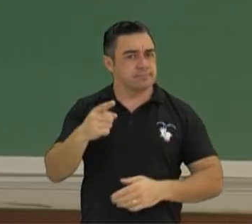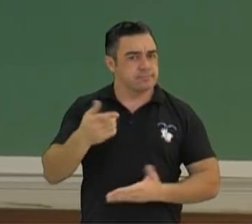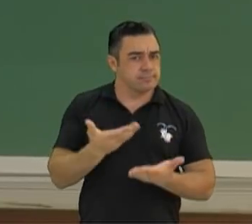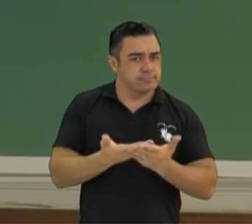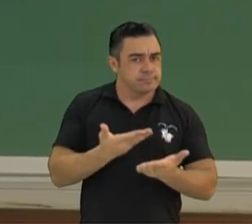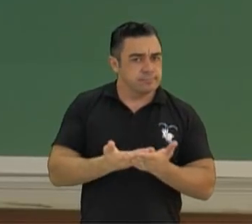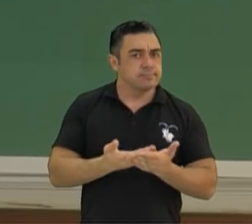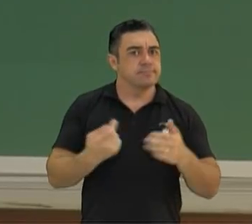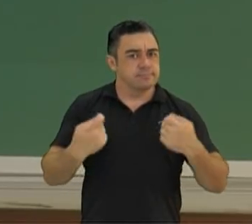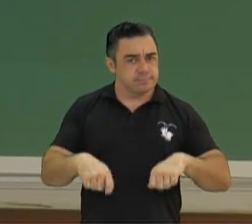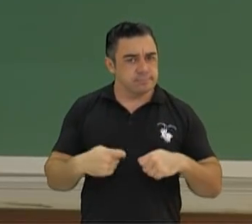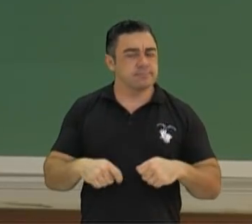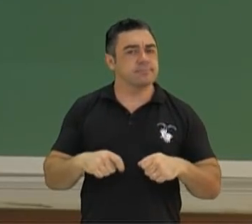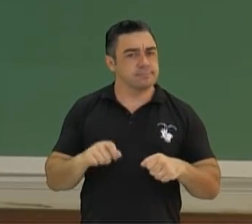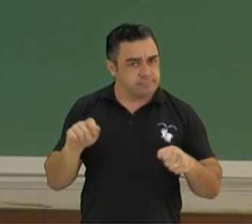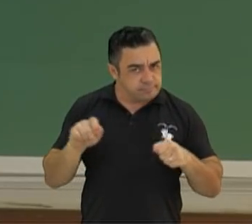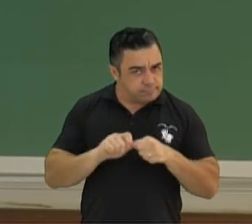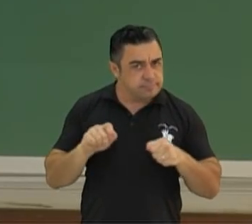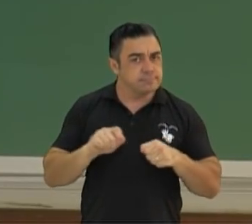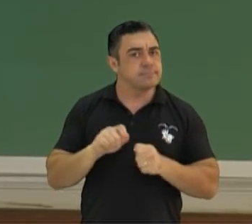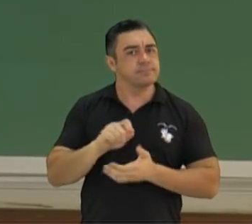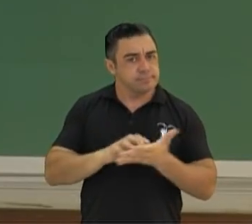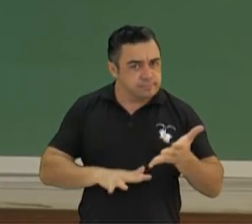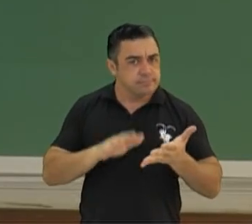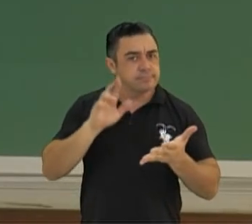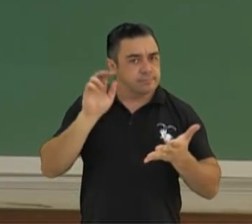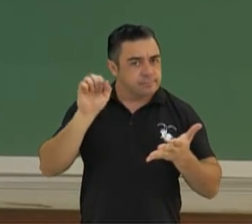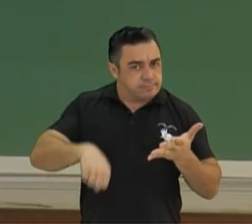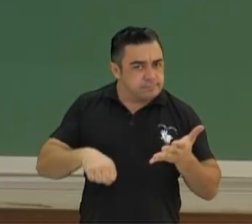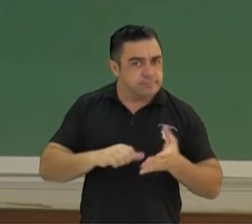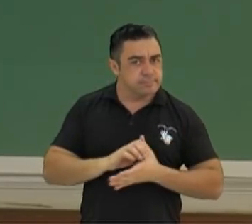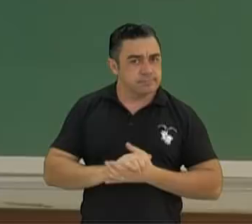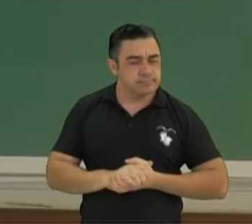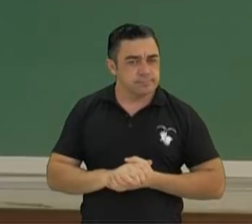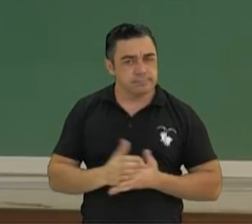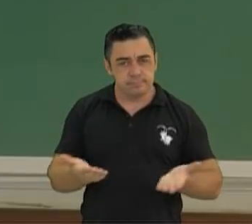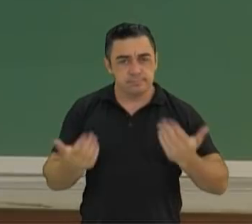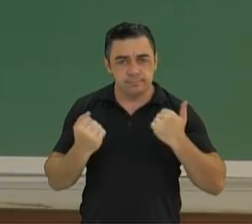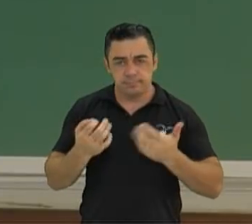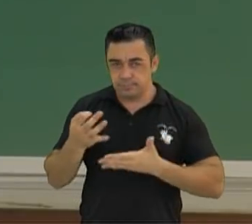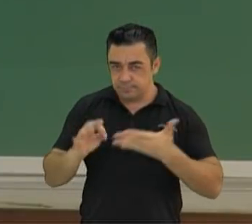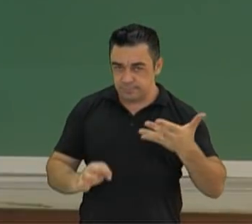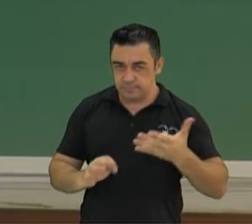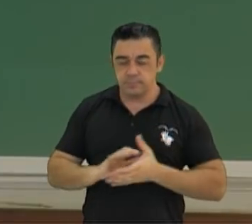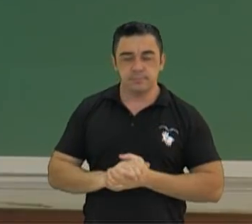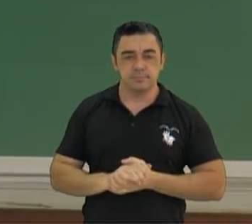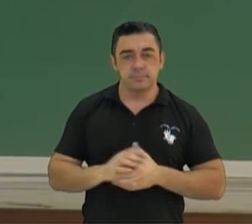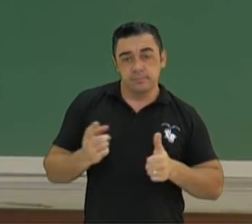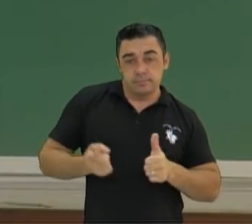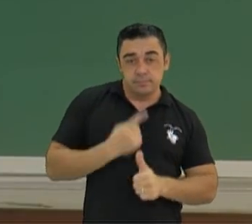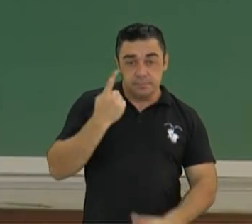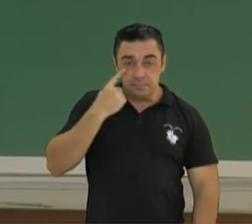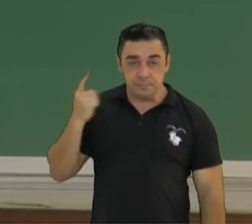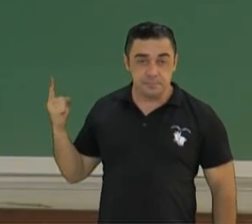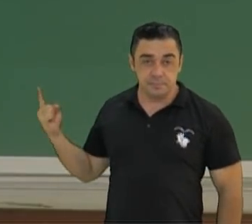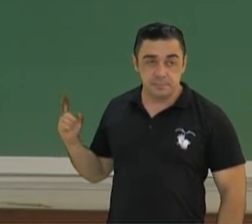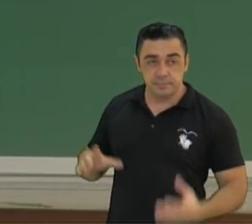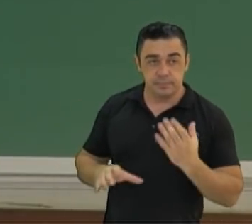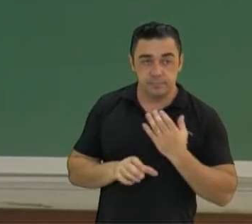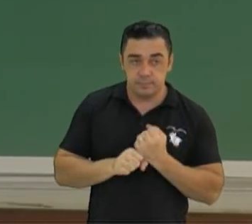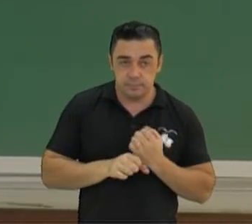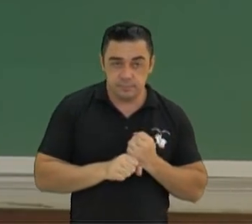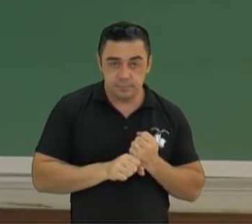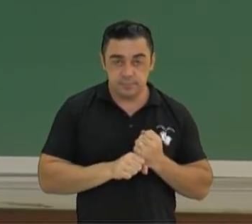estudar, tem que colocar a mão na massa e fazer as continhas sim. Vamos corrigir então? Primeiro aqui, ó, vamos calcular